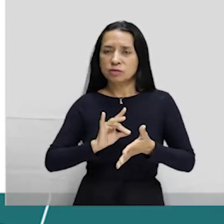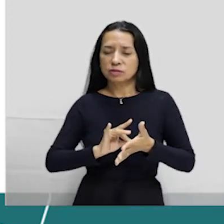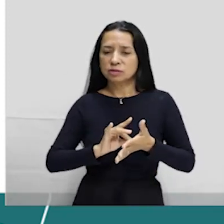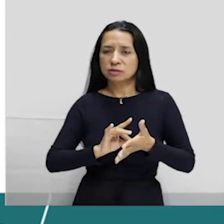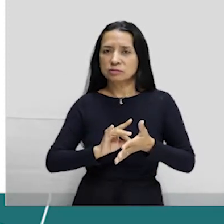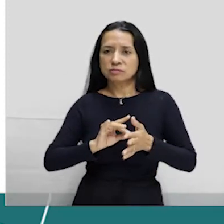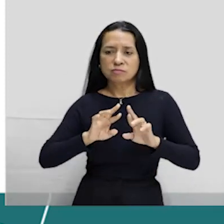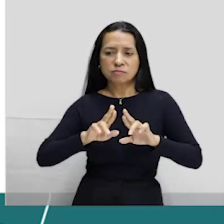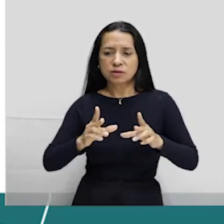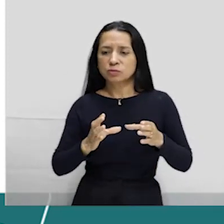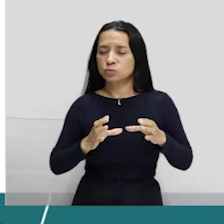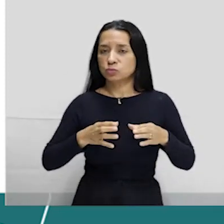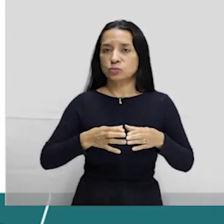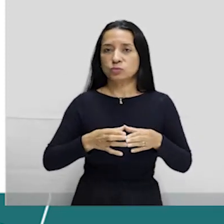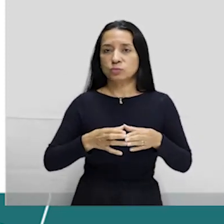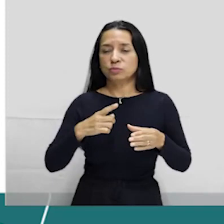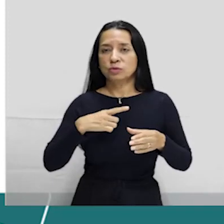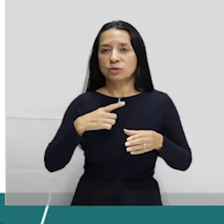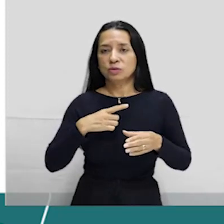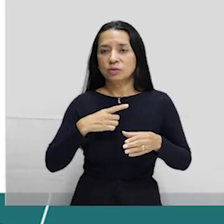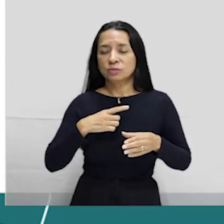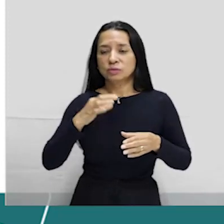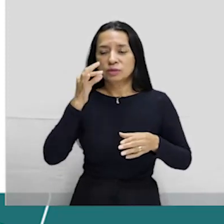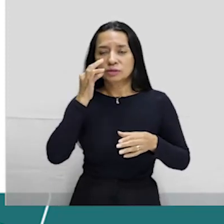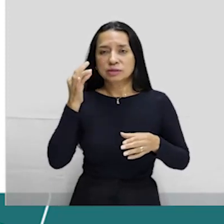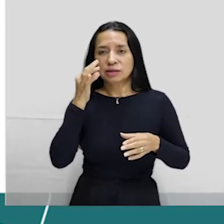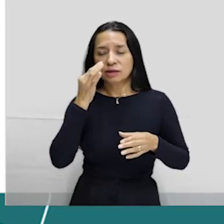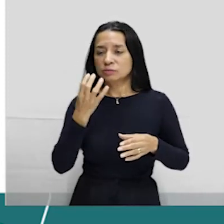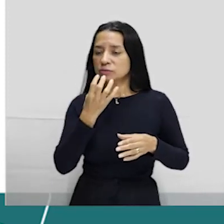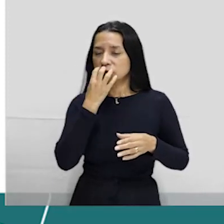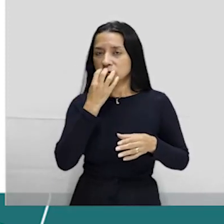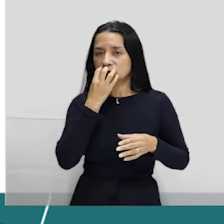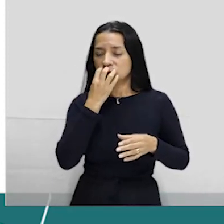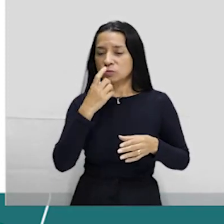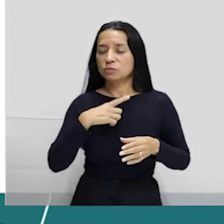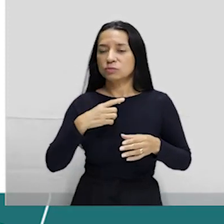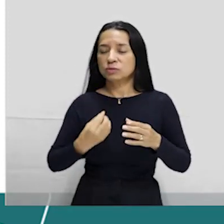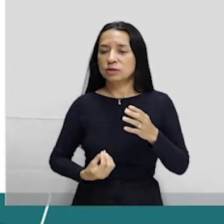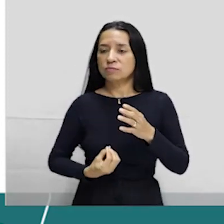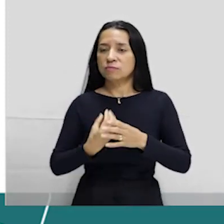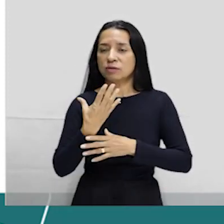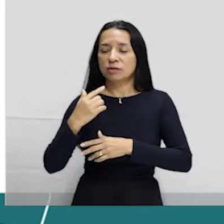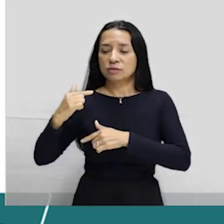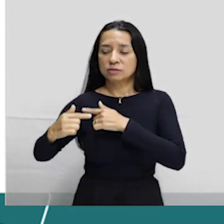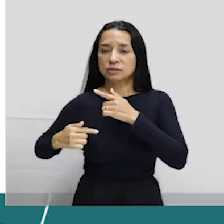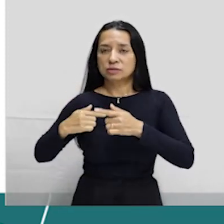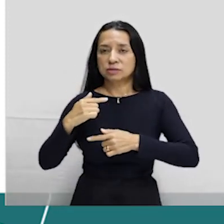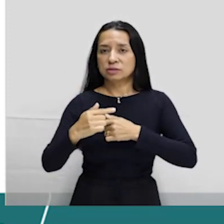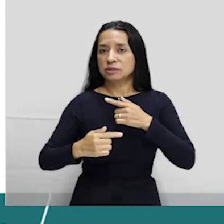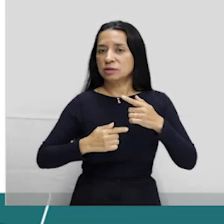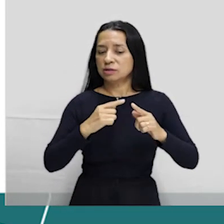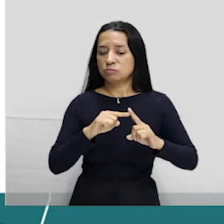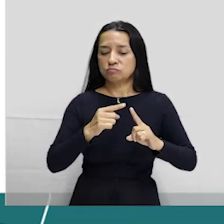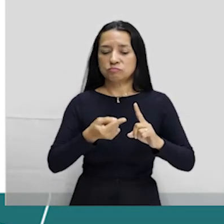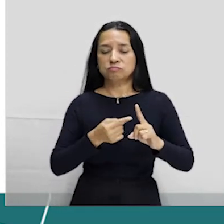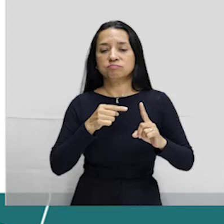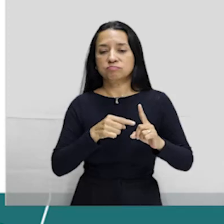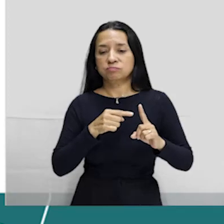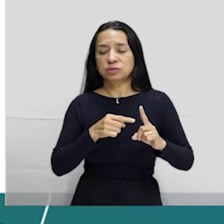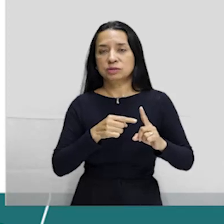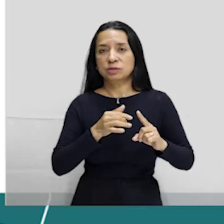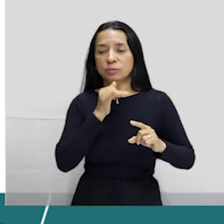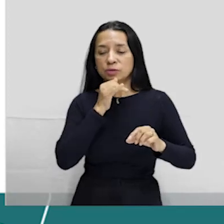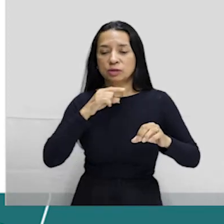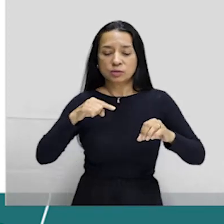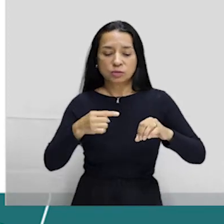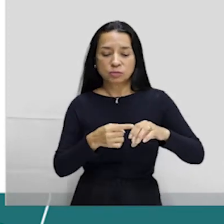tem aí gatos, cachorros que conseguem gerar muitos descendentes por barrigada, né? No caso dos